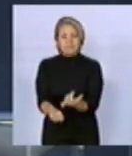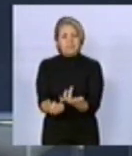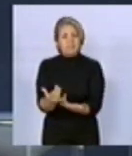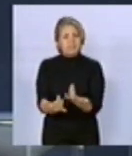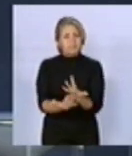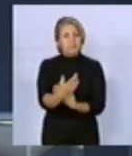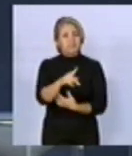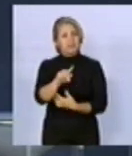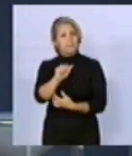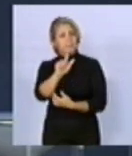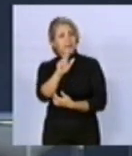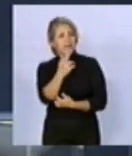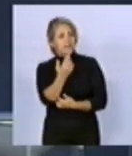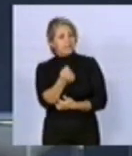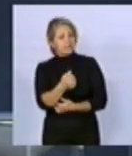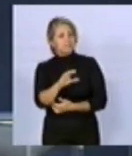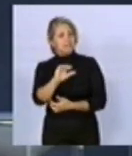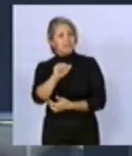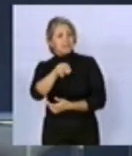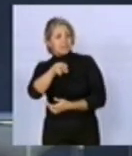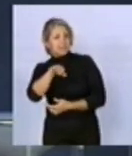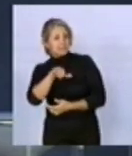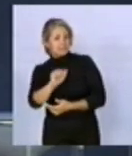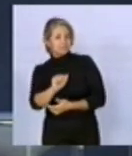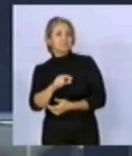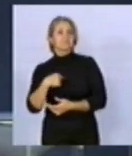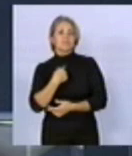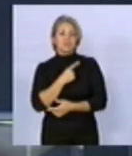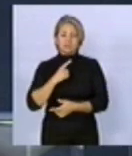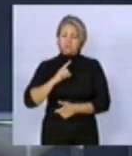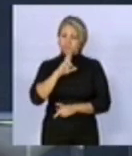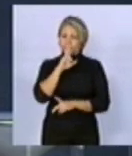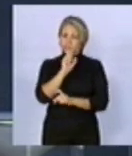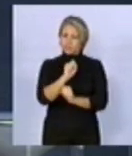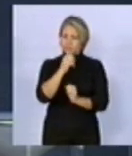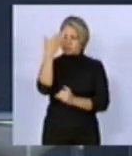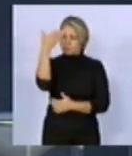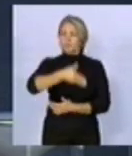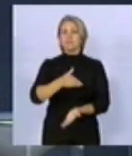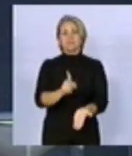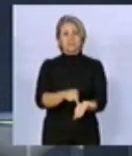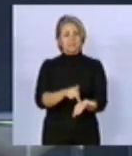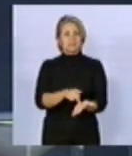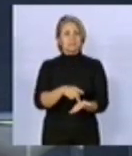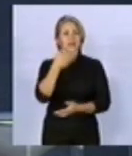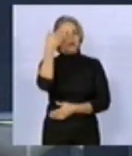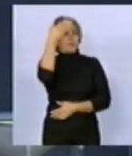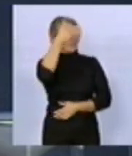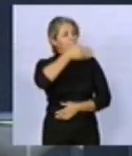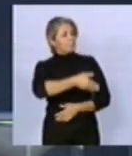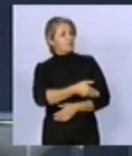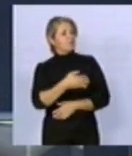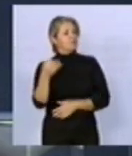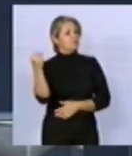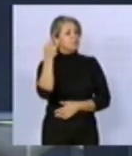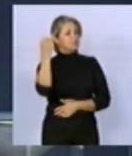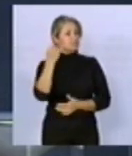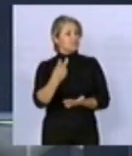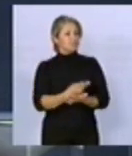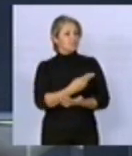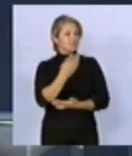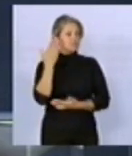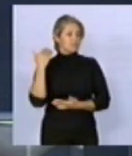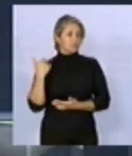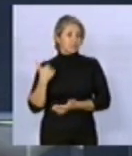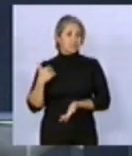açúcar nós temos fortes é provas disso uma prova muito forte é